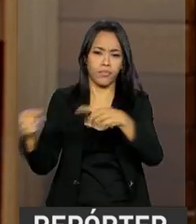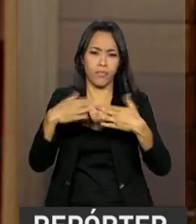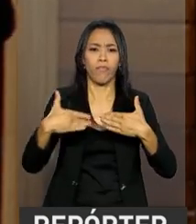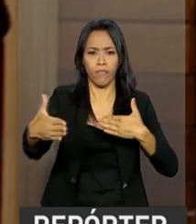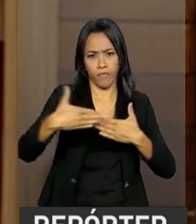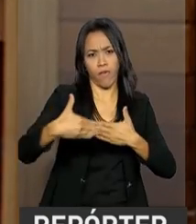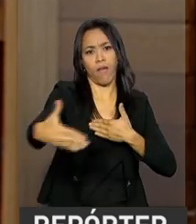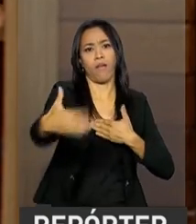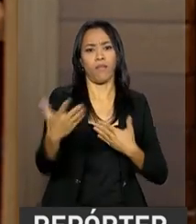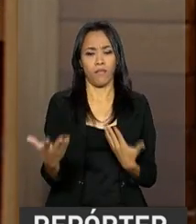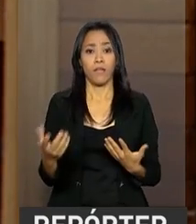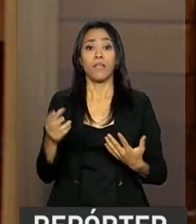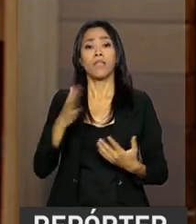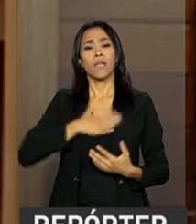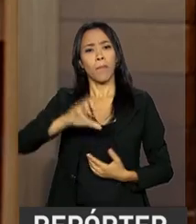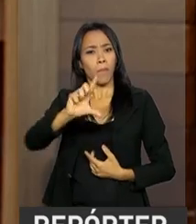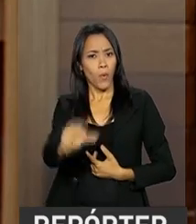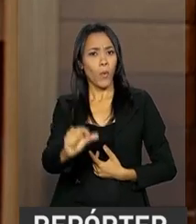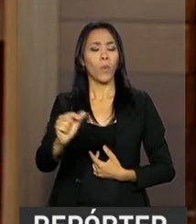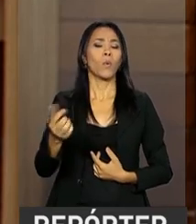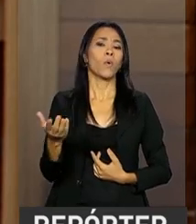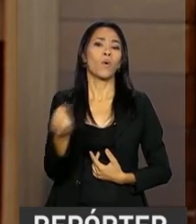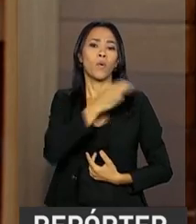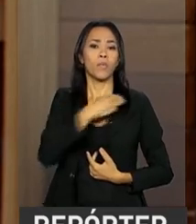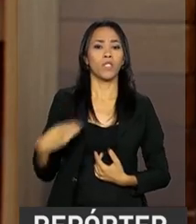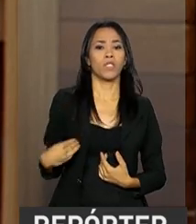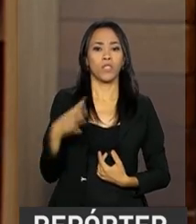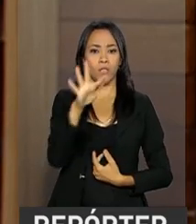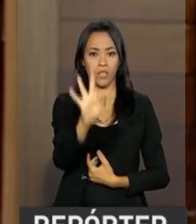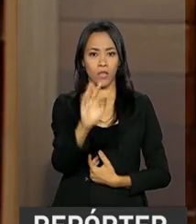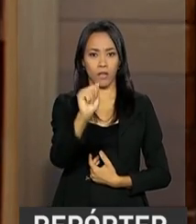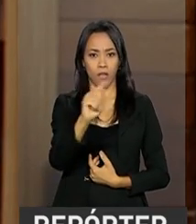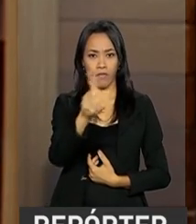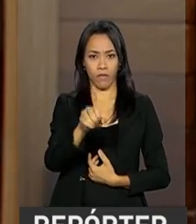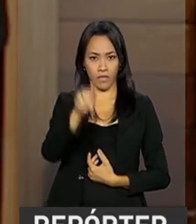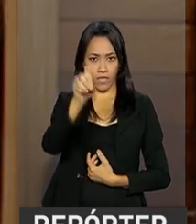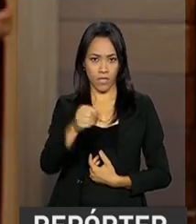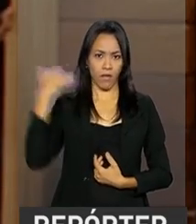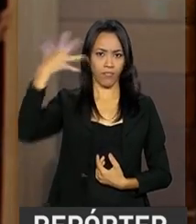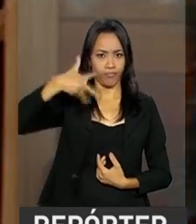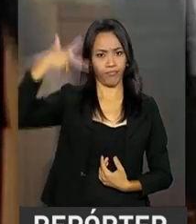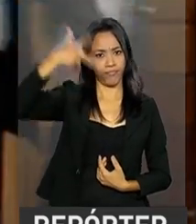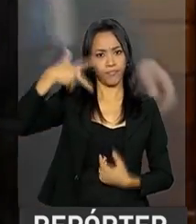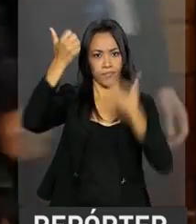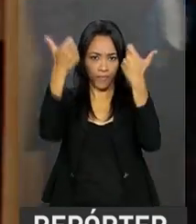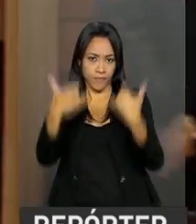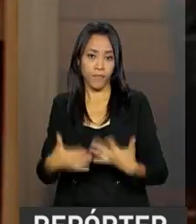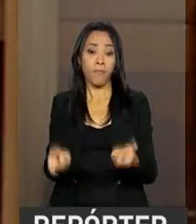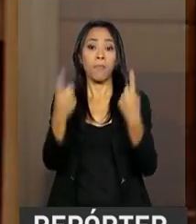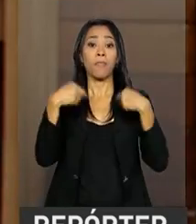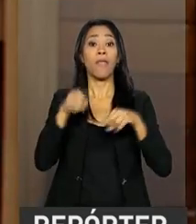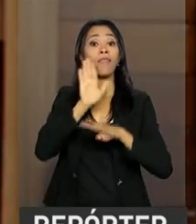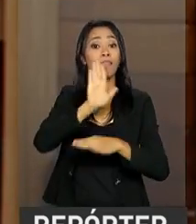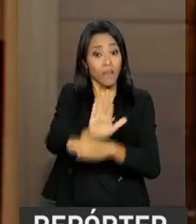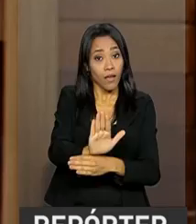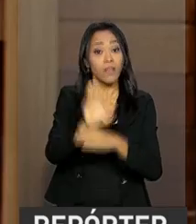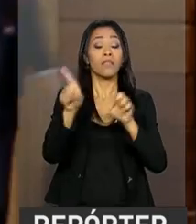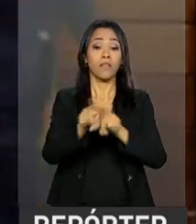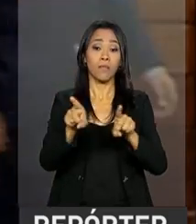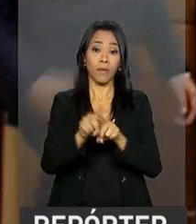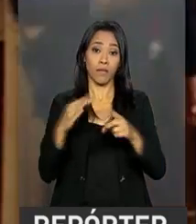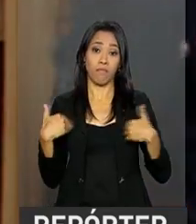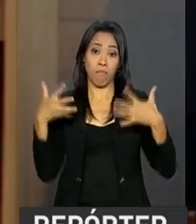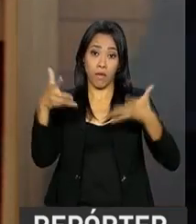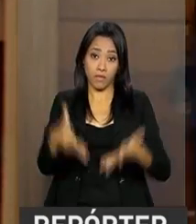da Fazenda fala sobre questões econômicas em um dos painéis à tarde vão participar do evento Ministro de Minas e energia